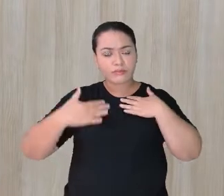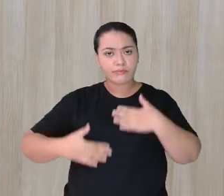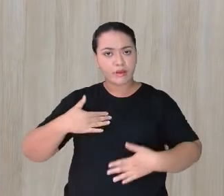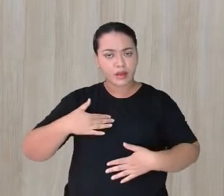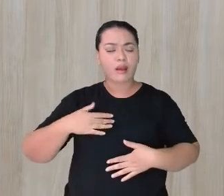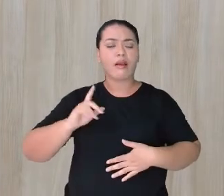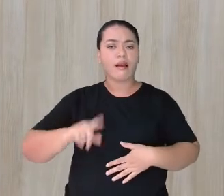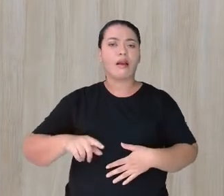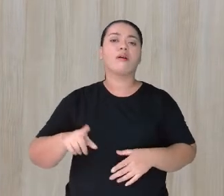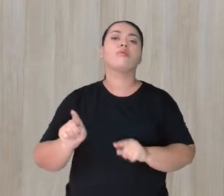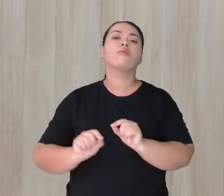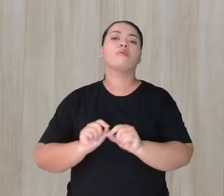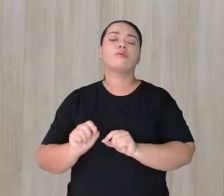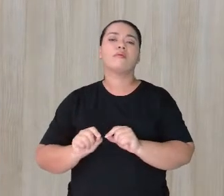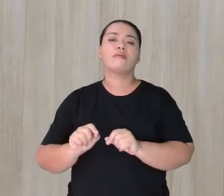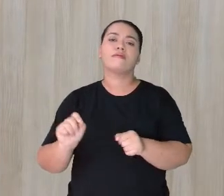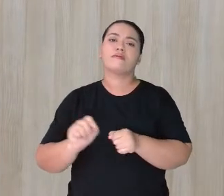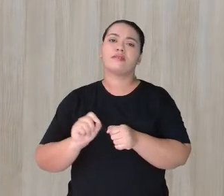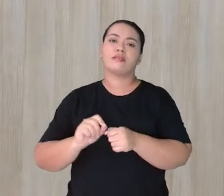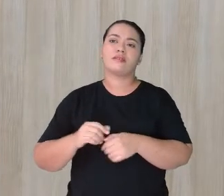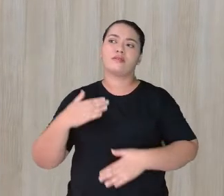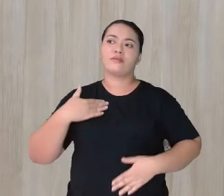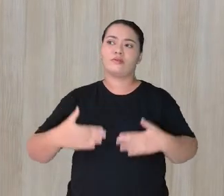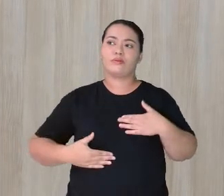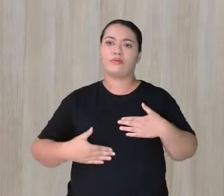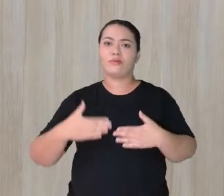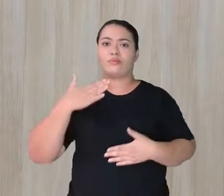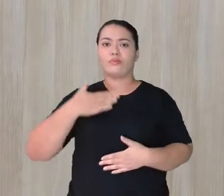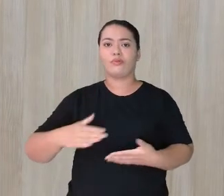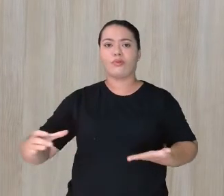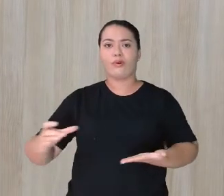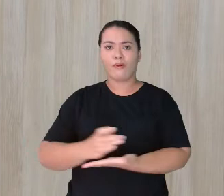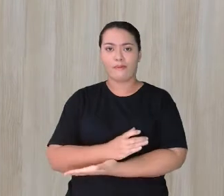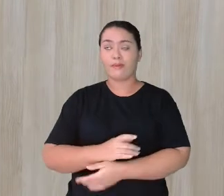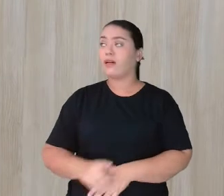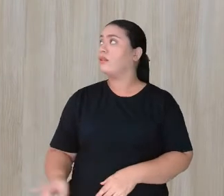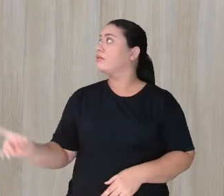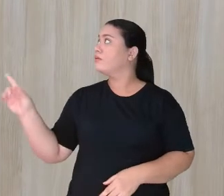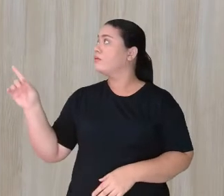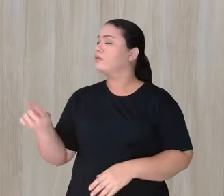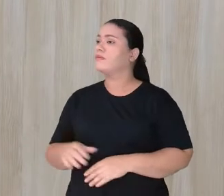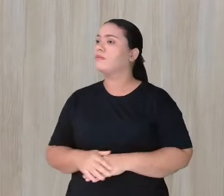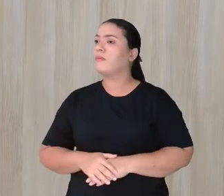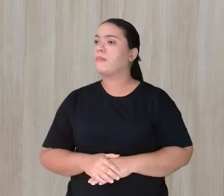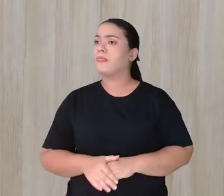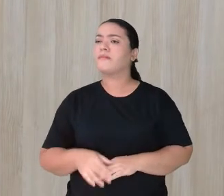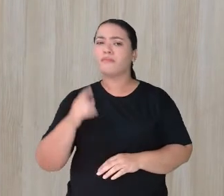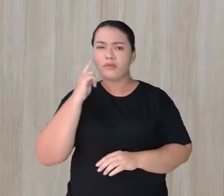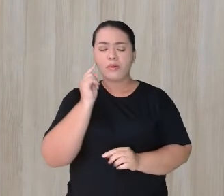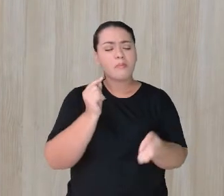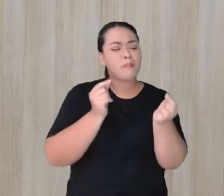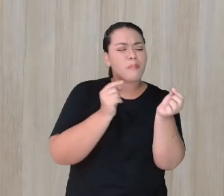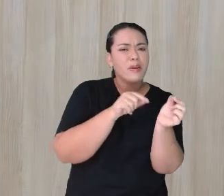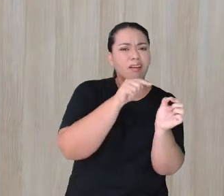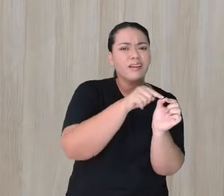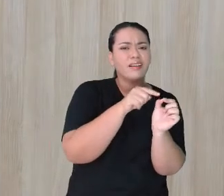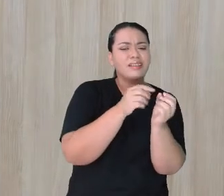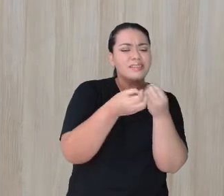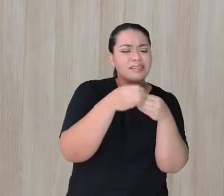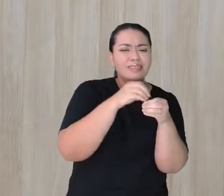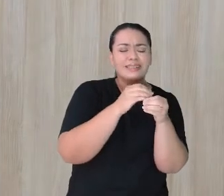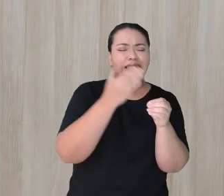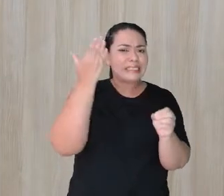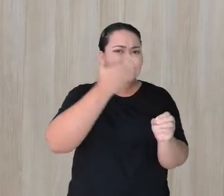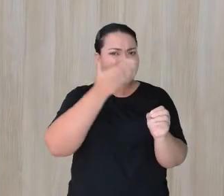eles vão constituir o nosso organismo. Observem aí que ele começa na menor partícula, a célula, né? Até invisível,